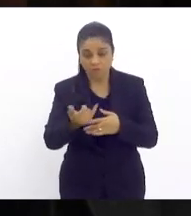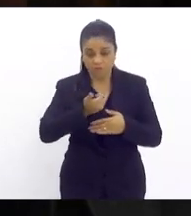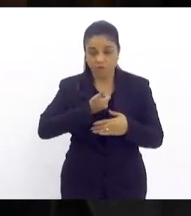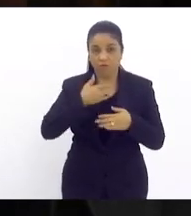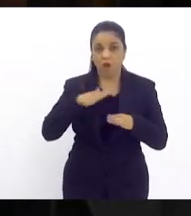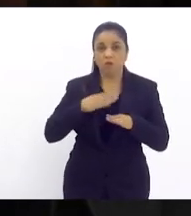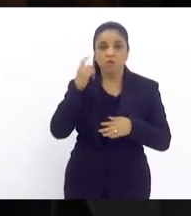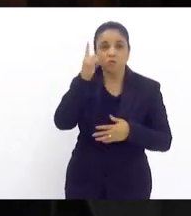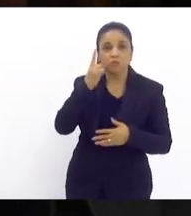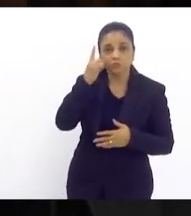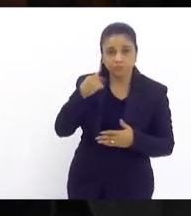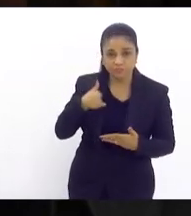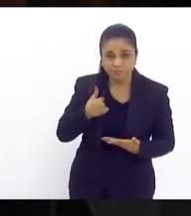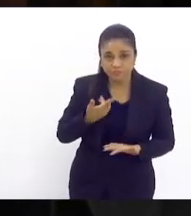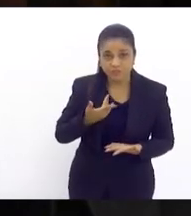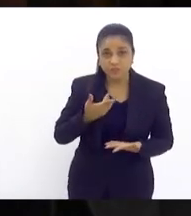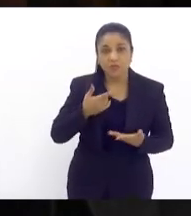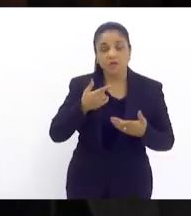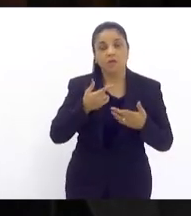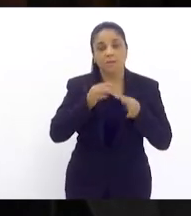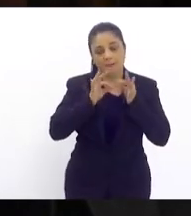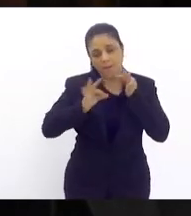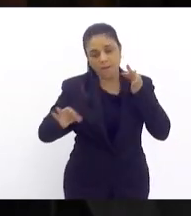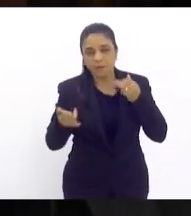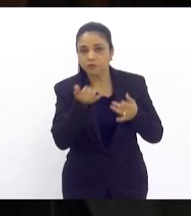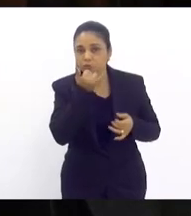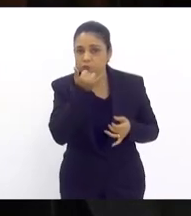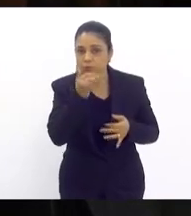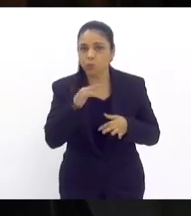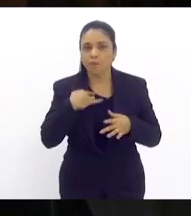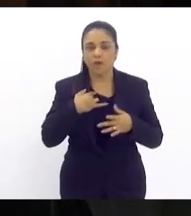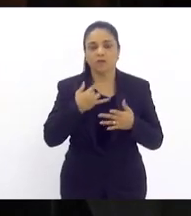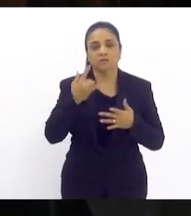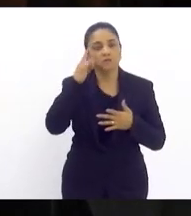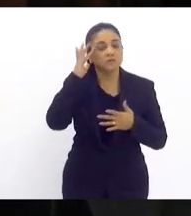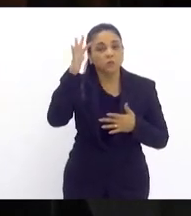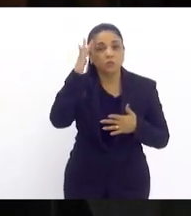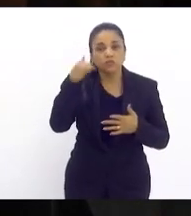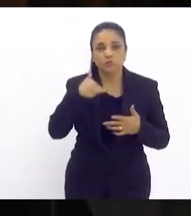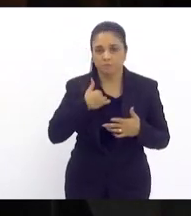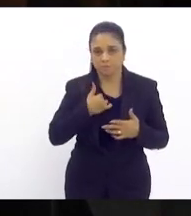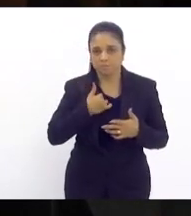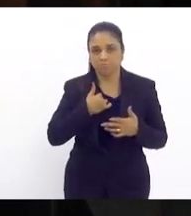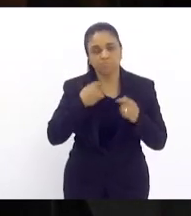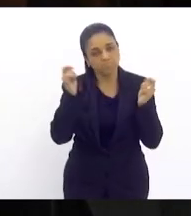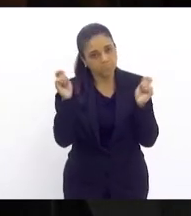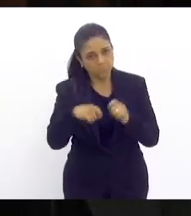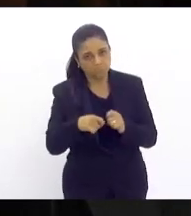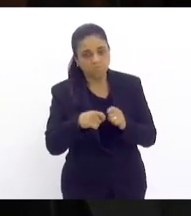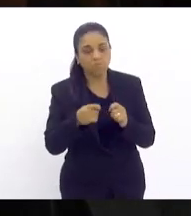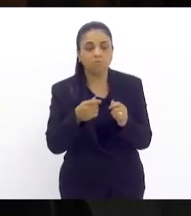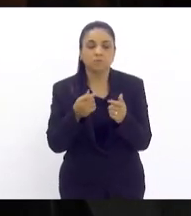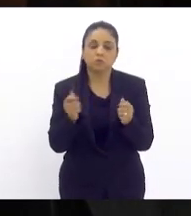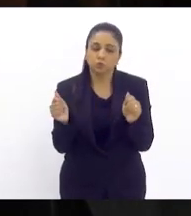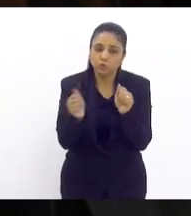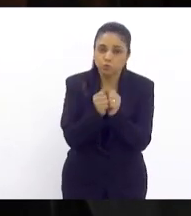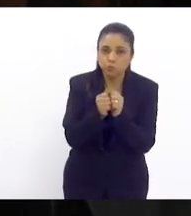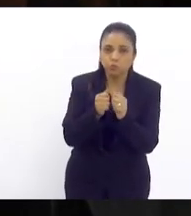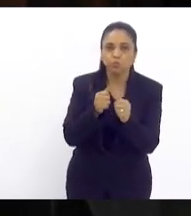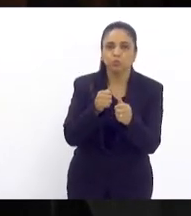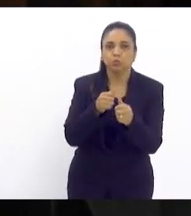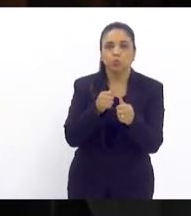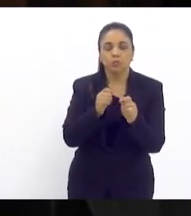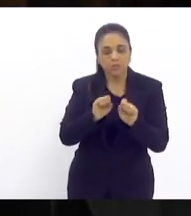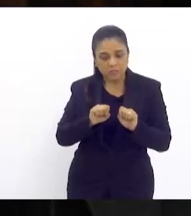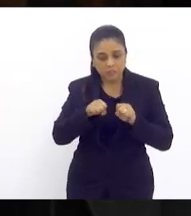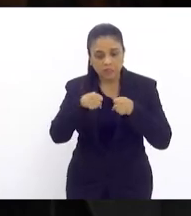desculpa me alongar Mas independente da da vertente ideológica eu considero que seja algo que a gente possa se debruçar junto em defesa